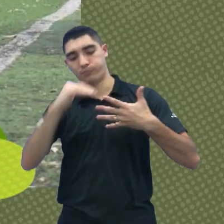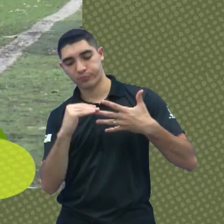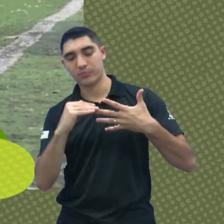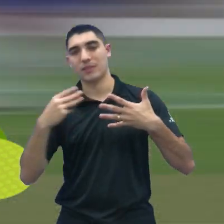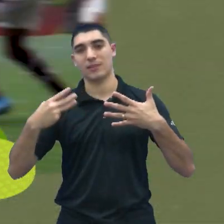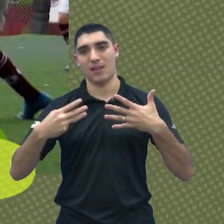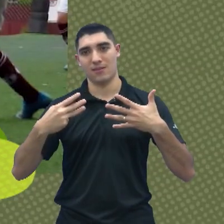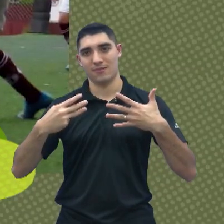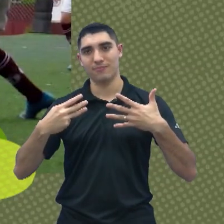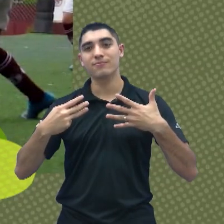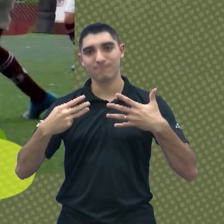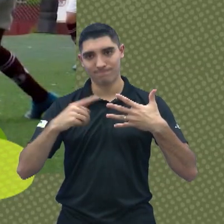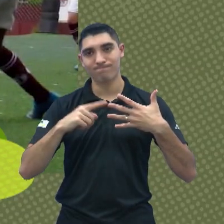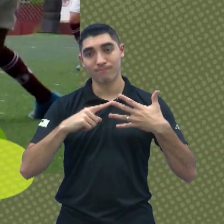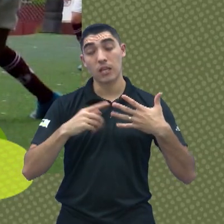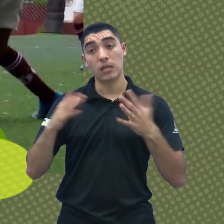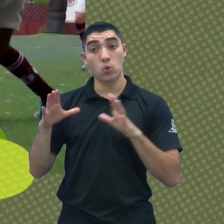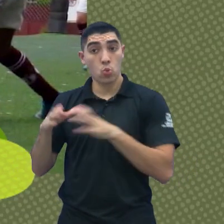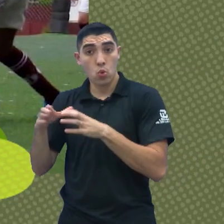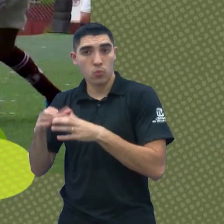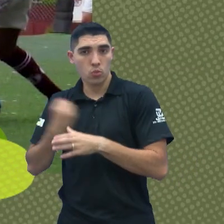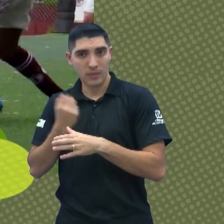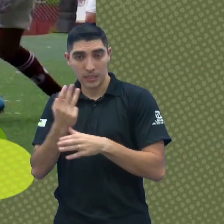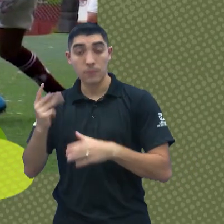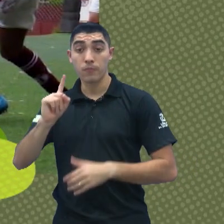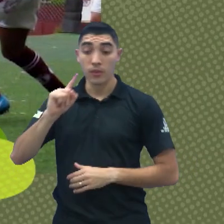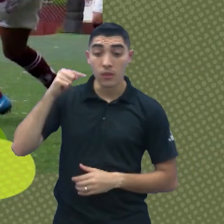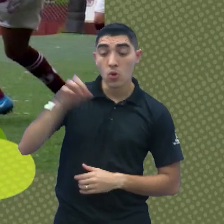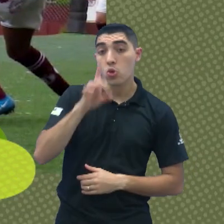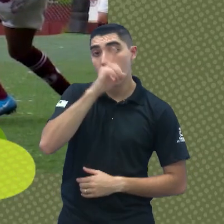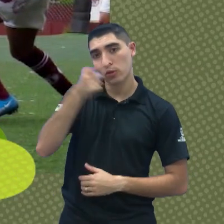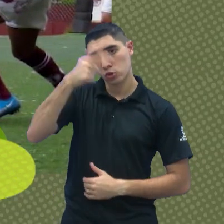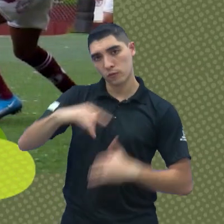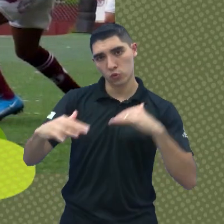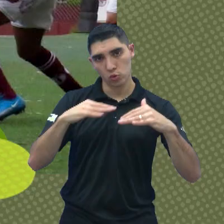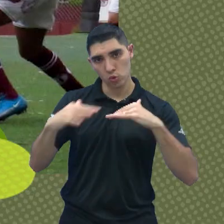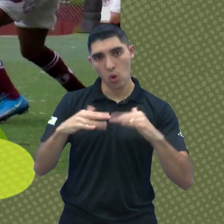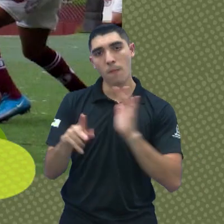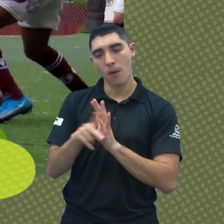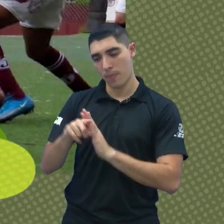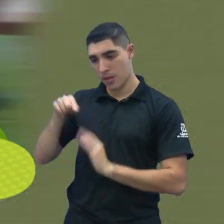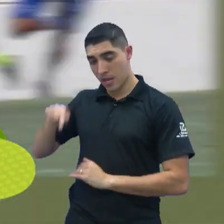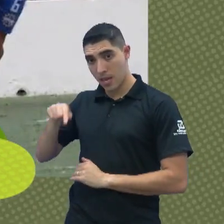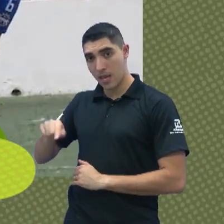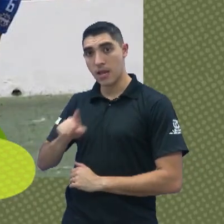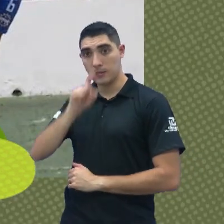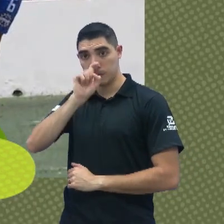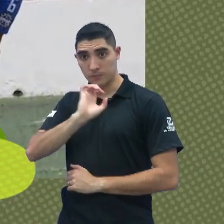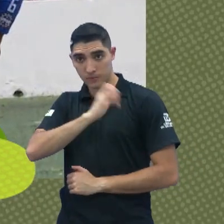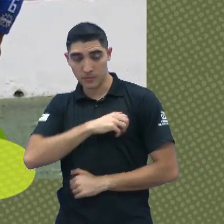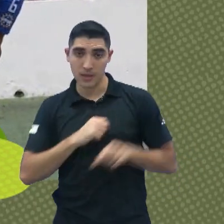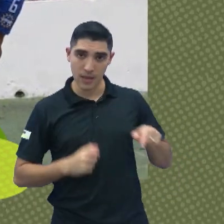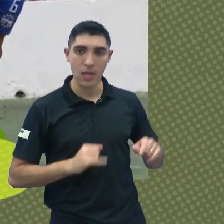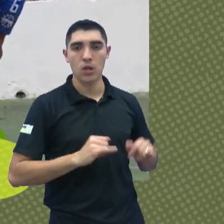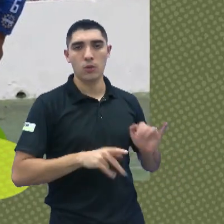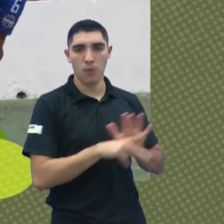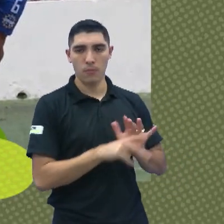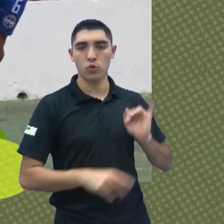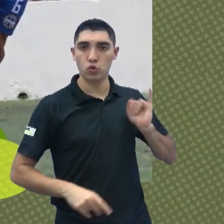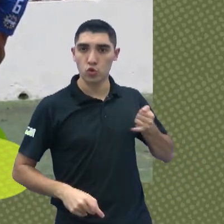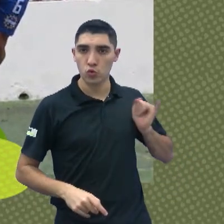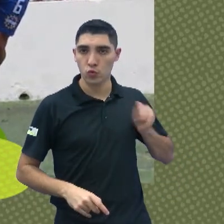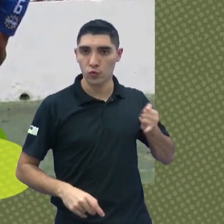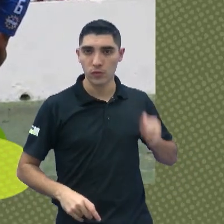São José Sub-17 volta a campo no próximo domingo, 10 da manhã, contra o próprio Juventus no estádio Martins Pereira. Paulito. Vieira,